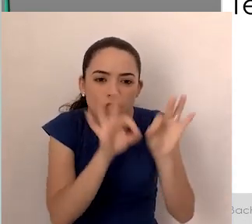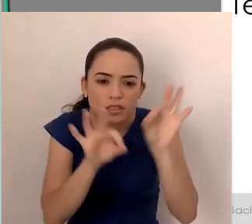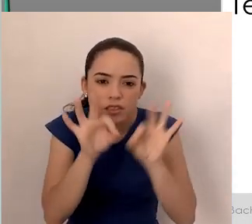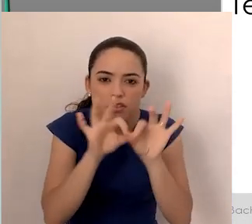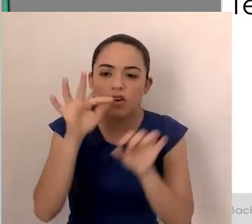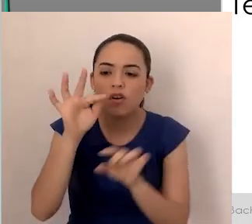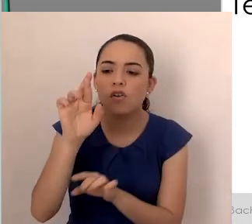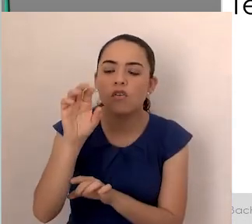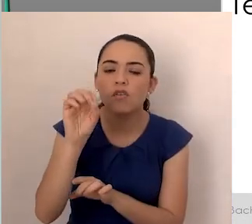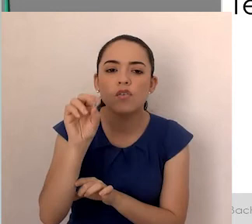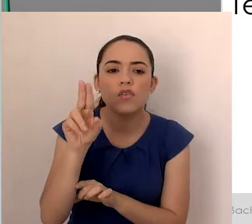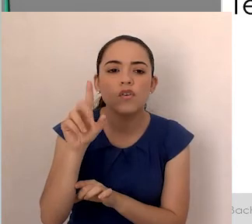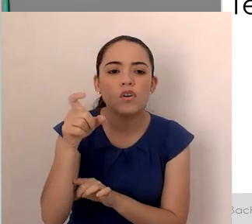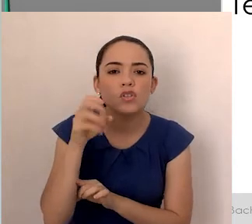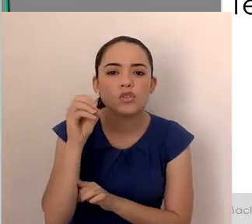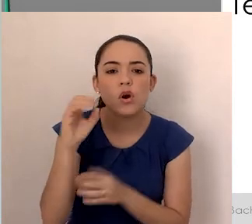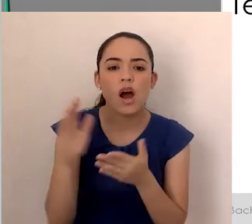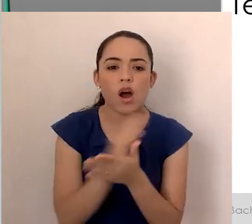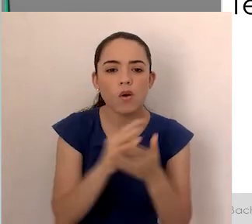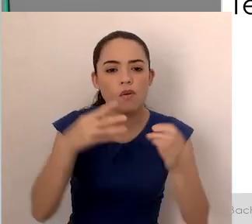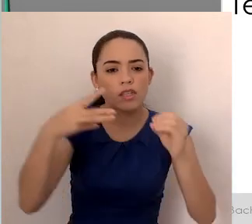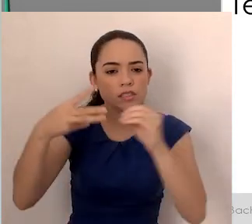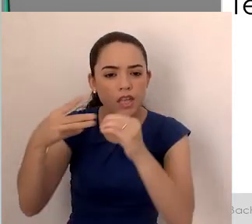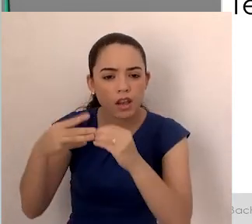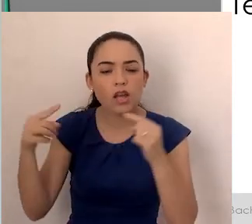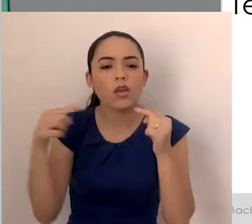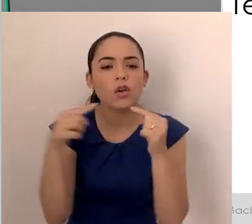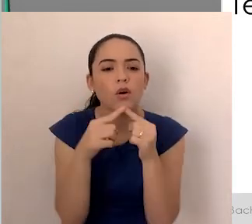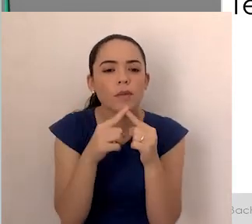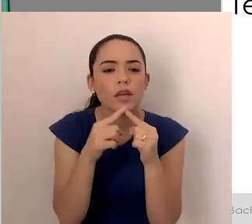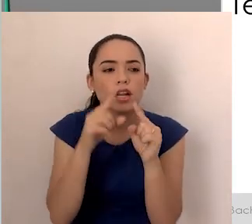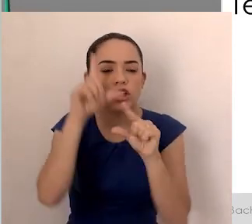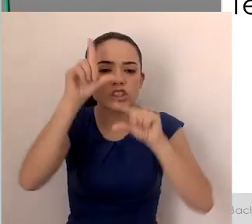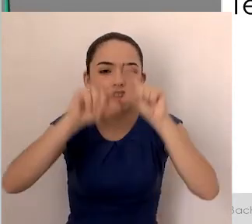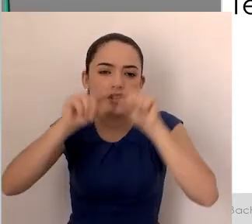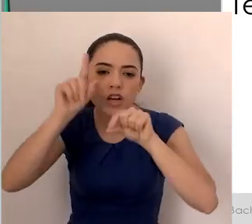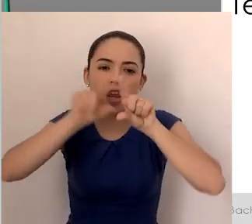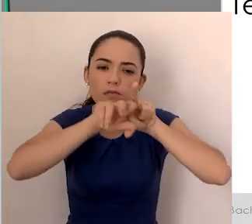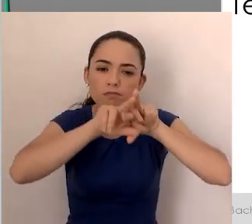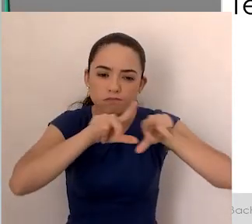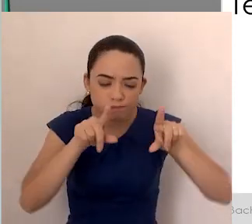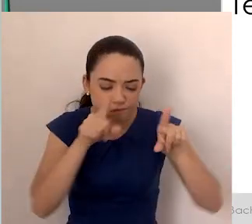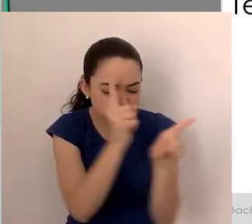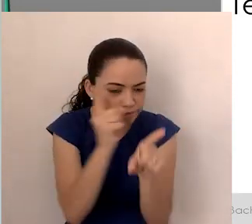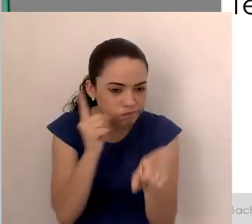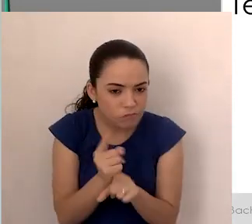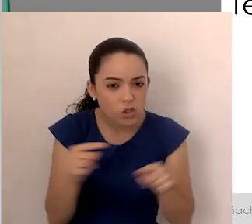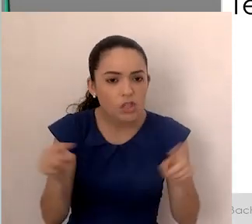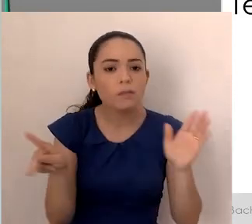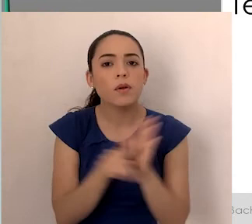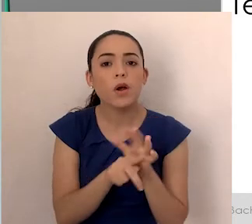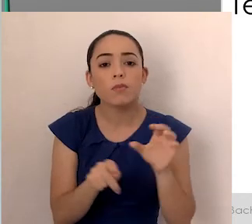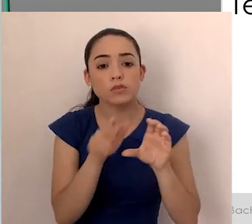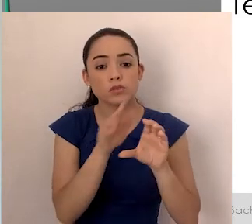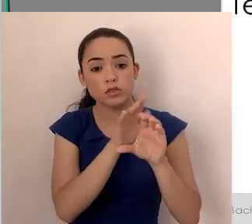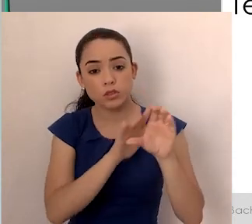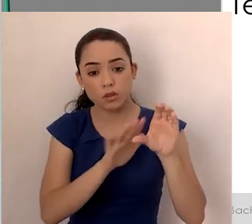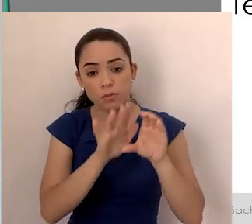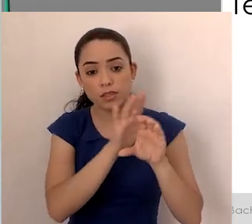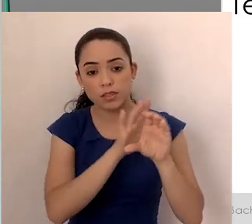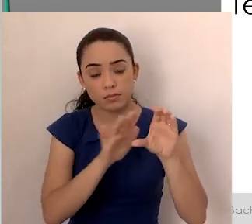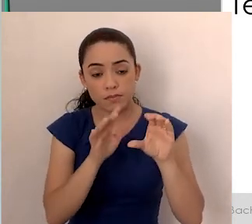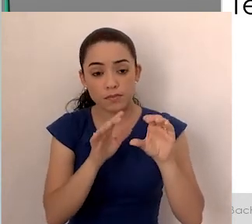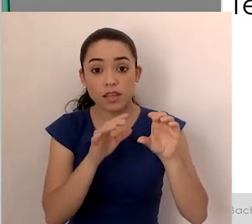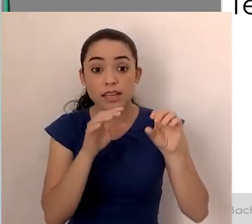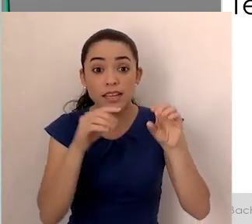tecidos especializados e consiste em um arranjo frouxo de células pálidas, de formato estrelado, que se interconectam por meio